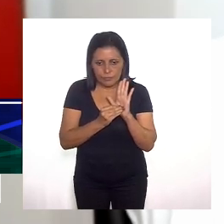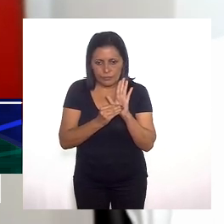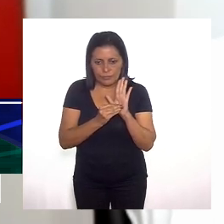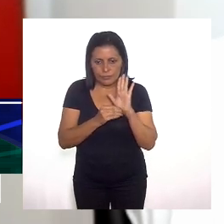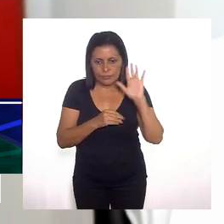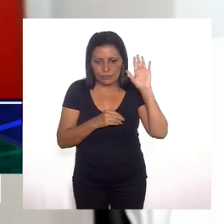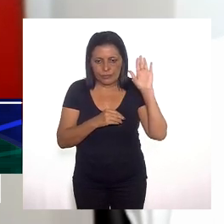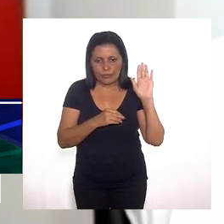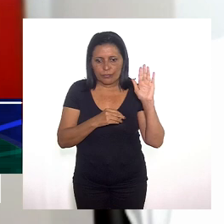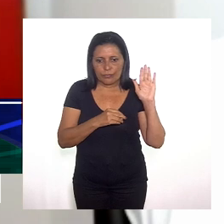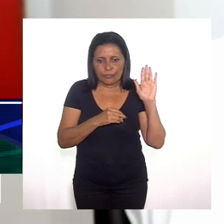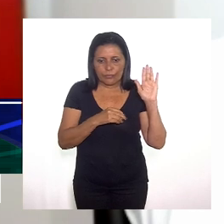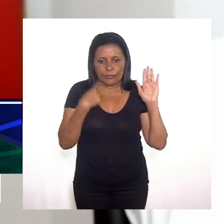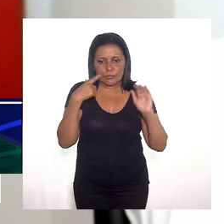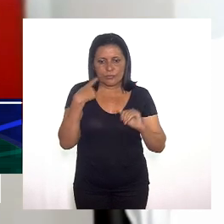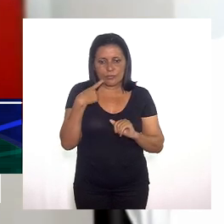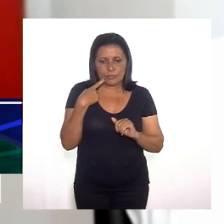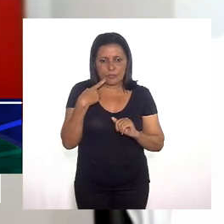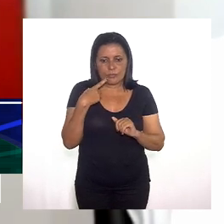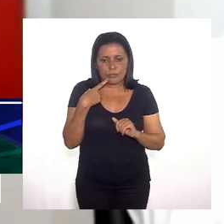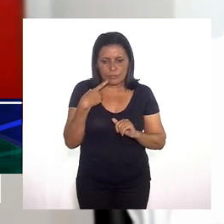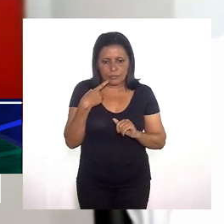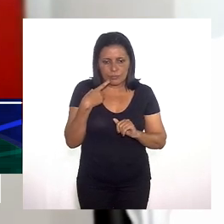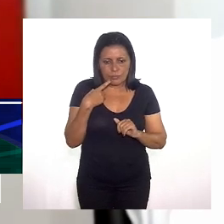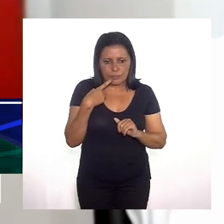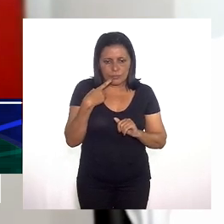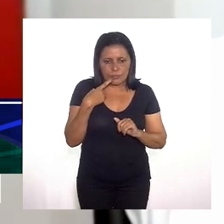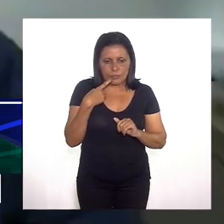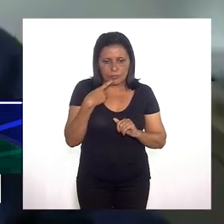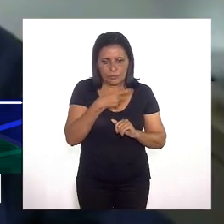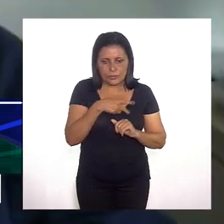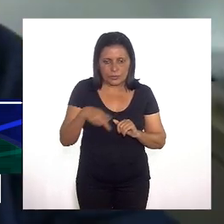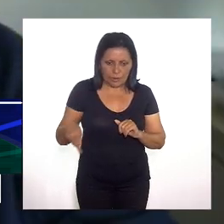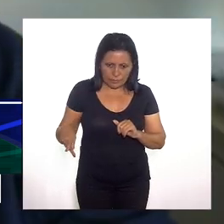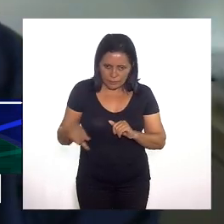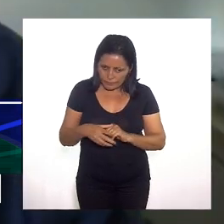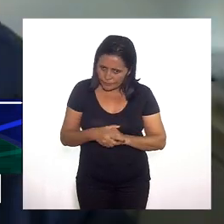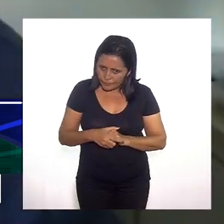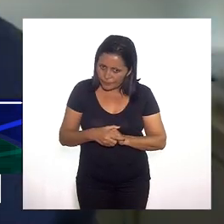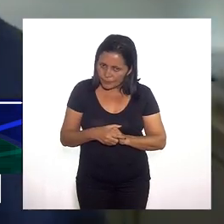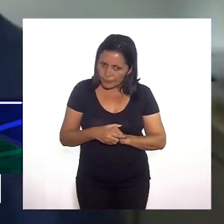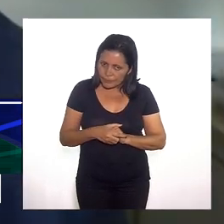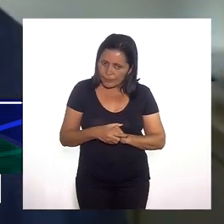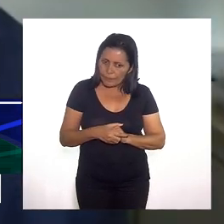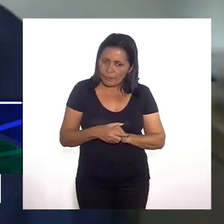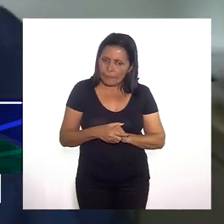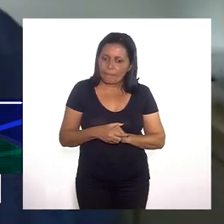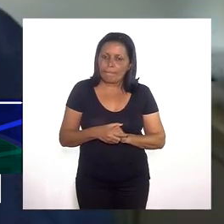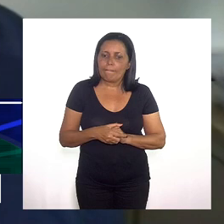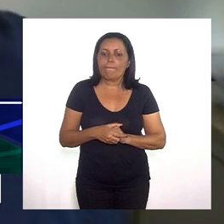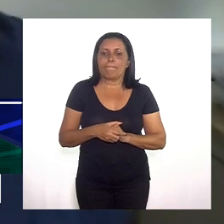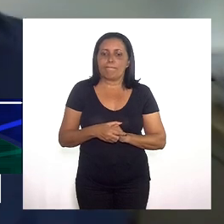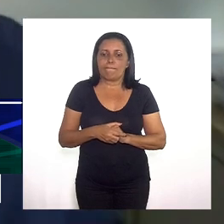Oi, deputado Luiz. Oi, deputado. Senhor presidente, eu fiz destaque,